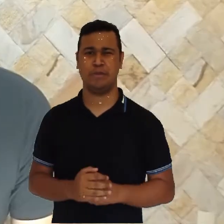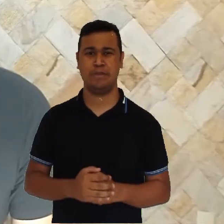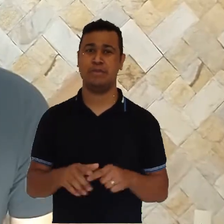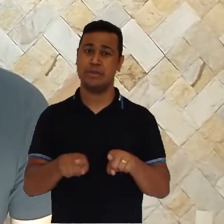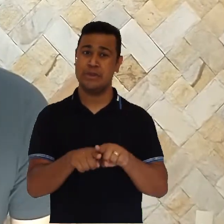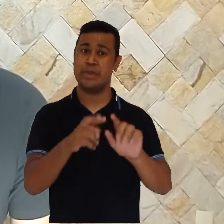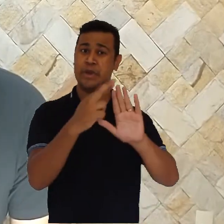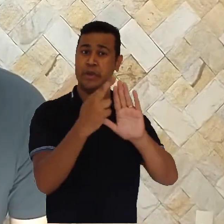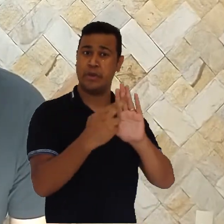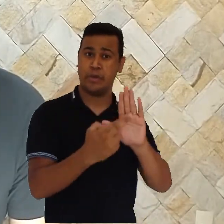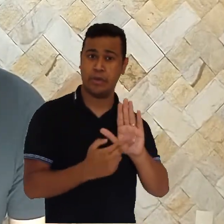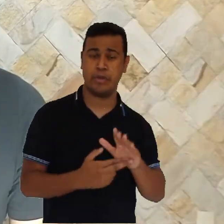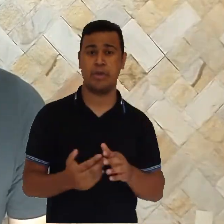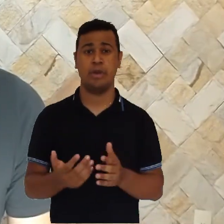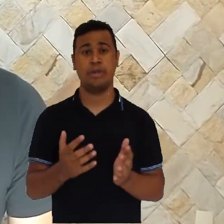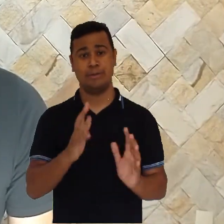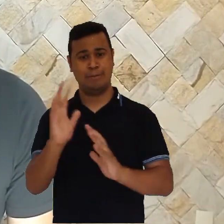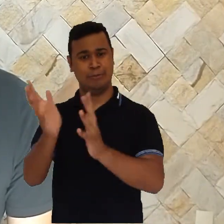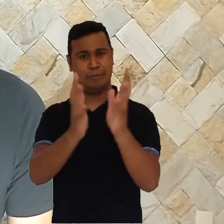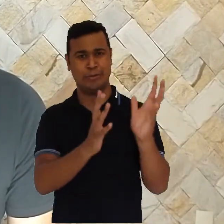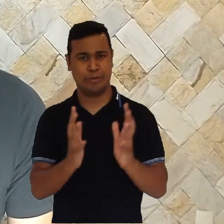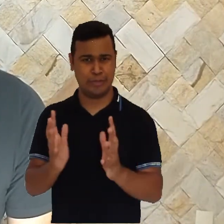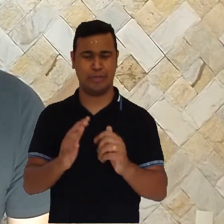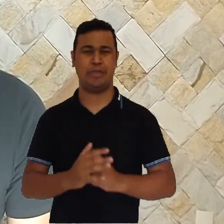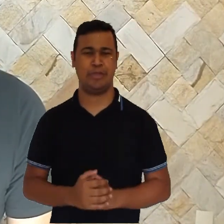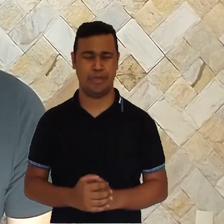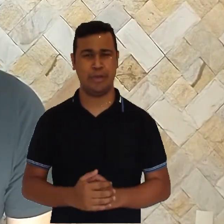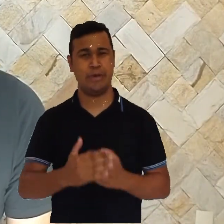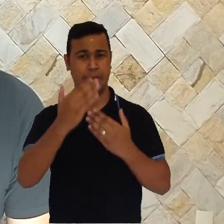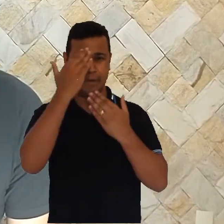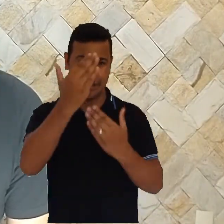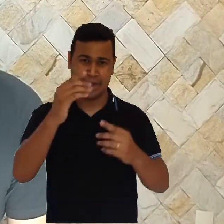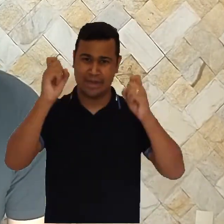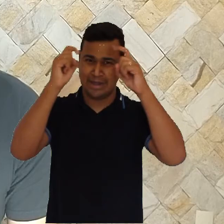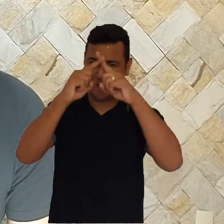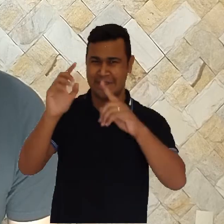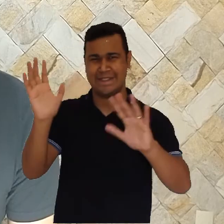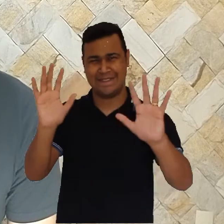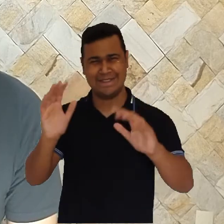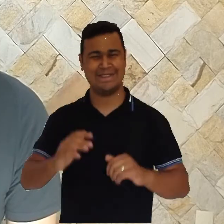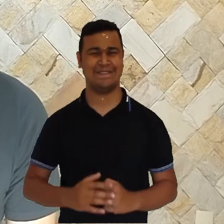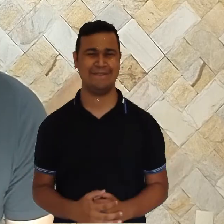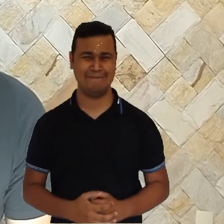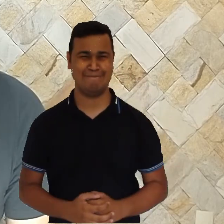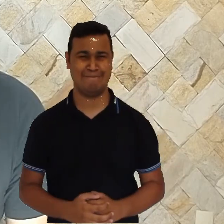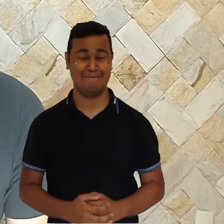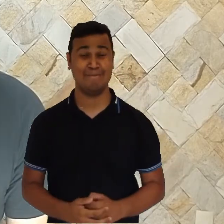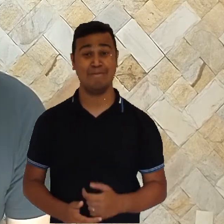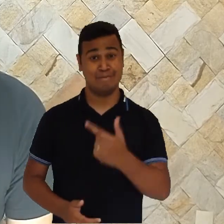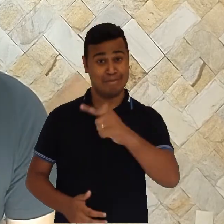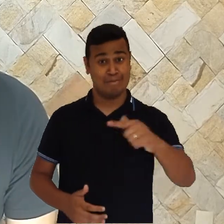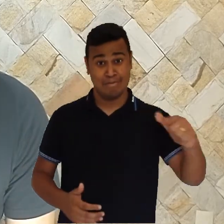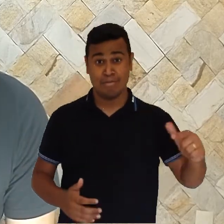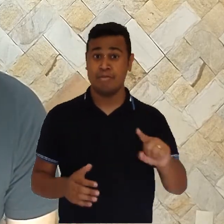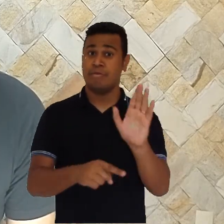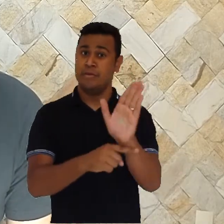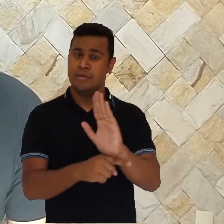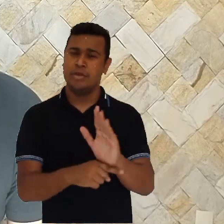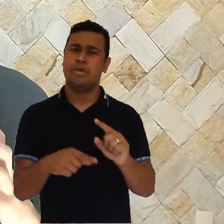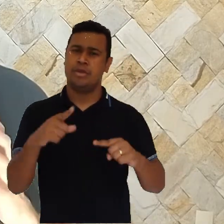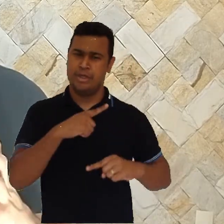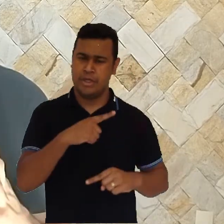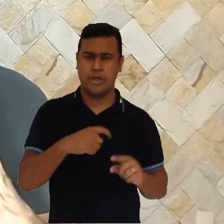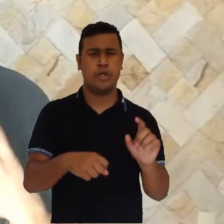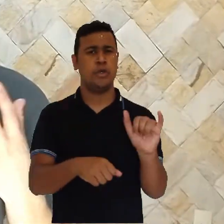possível. O meu projeto se encerrou no mês passado. Entretanto, eu irei averiguar periodicamente se as pessoas enviaram comentários ou